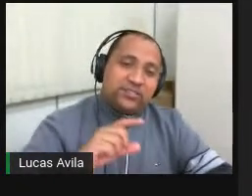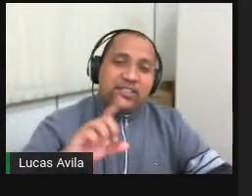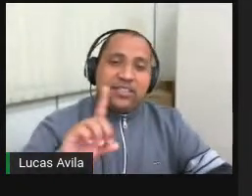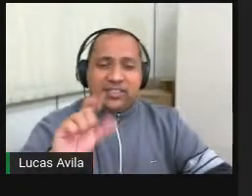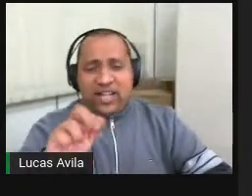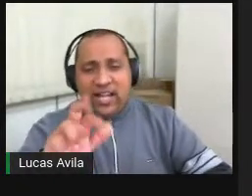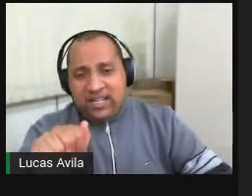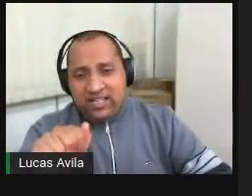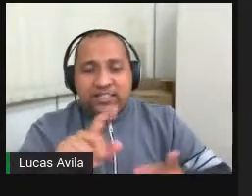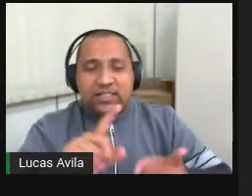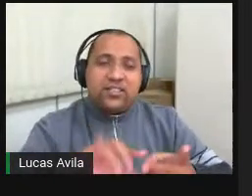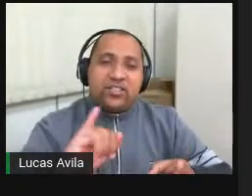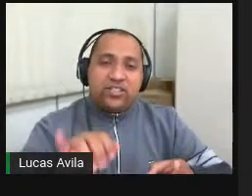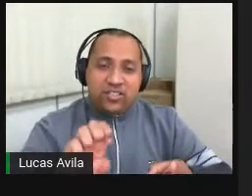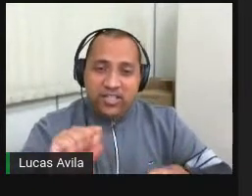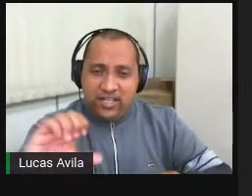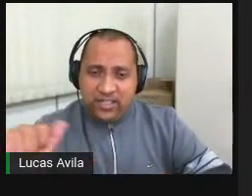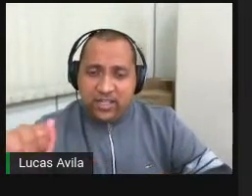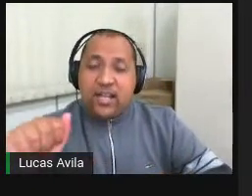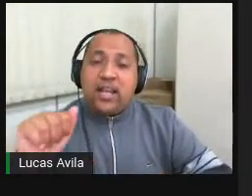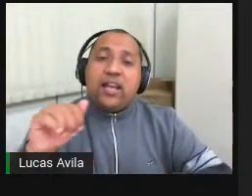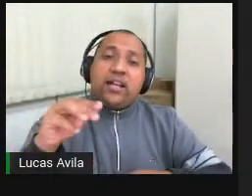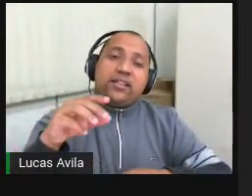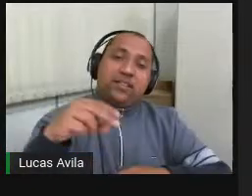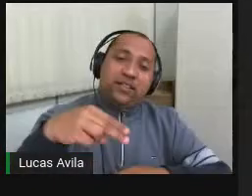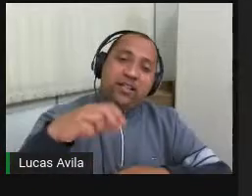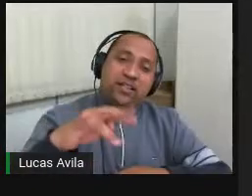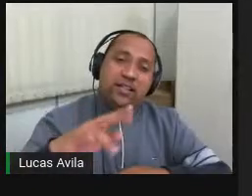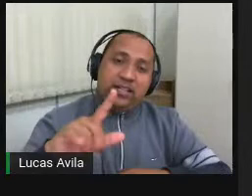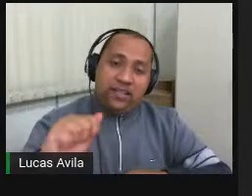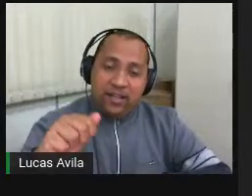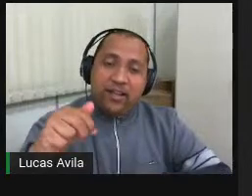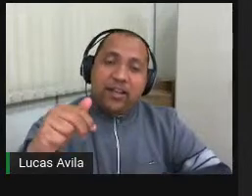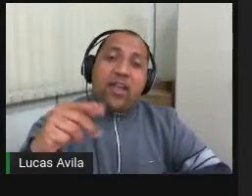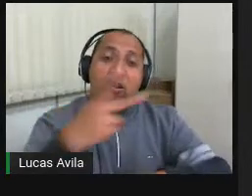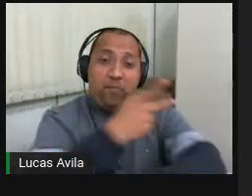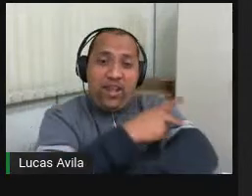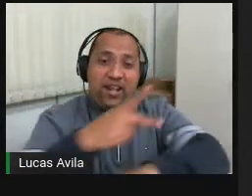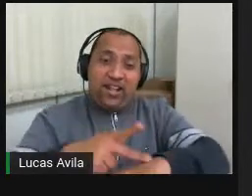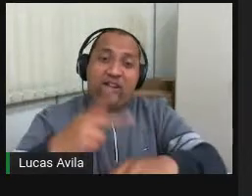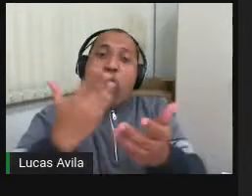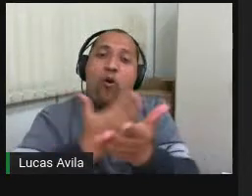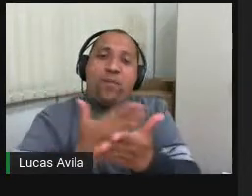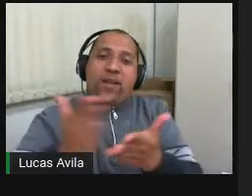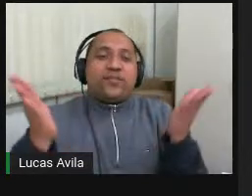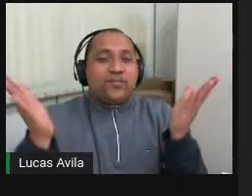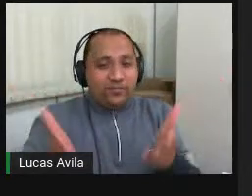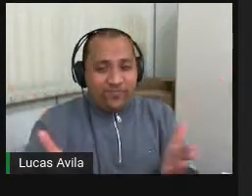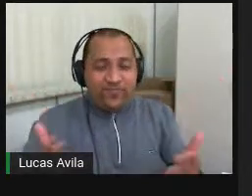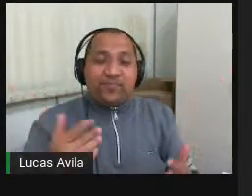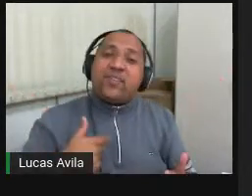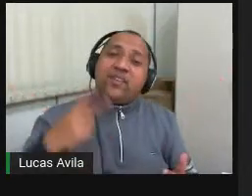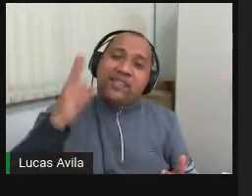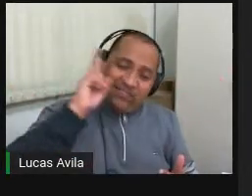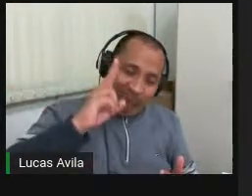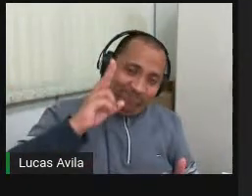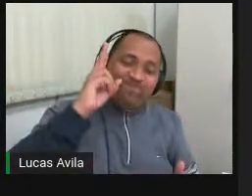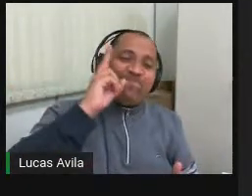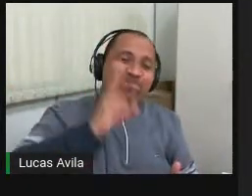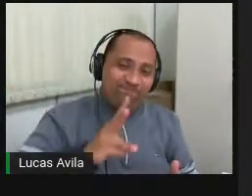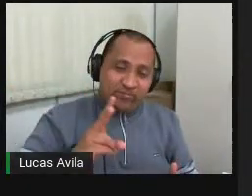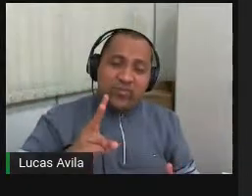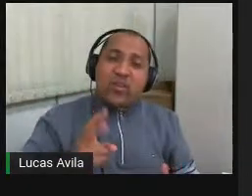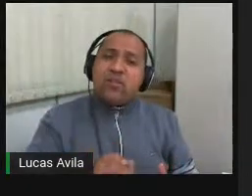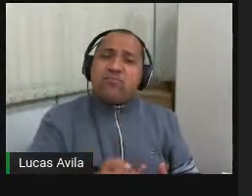Natália e Marina Adele, que são pedagogas a partir de agora, eu lembro de quantos planejamentos